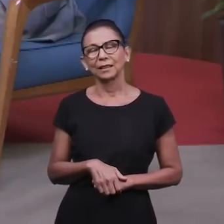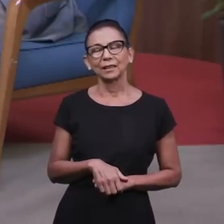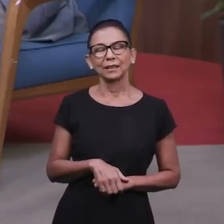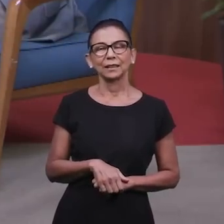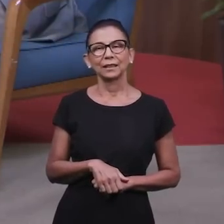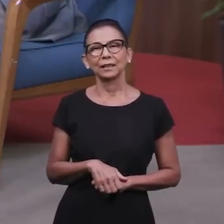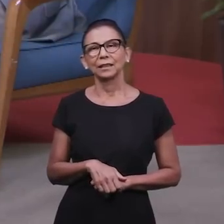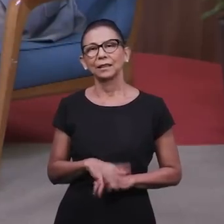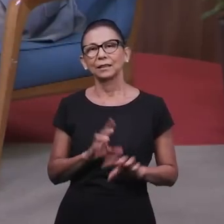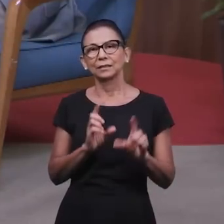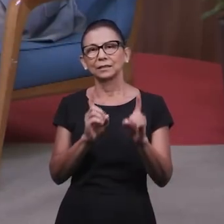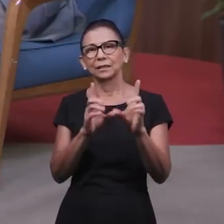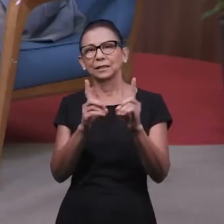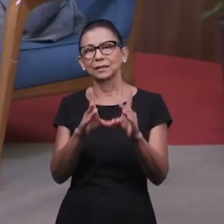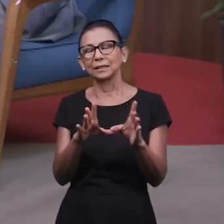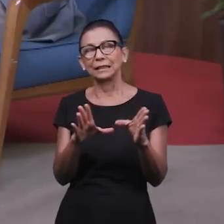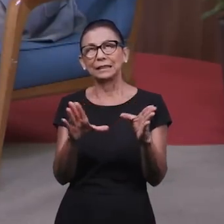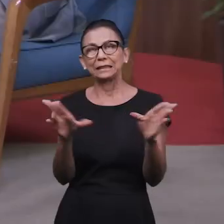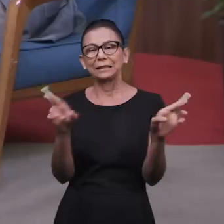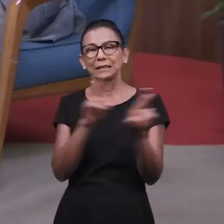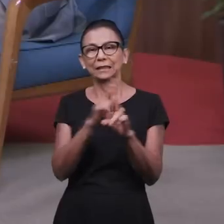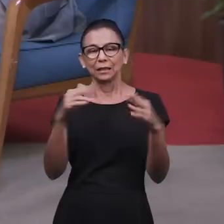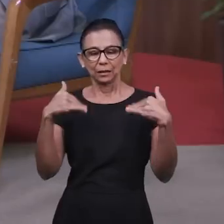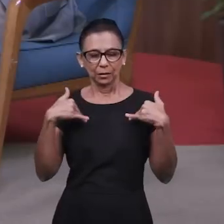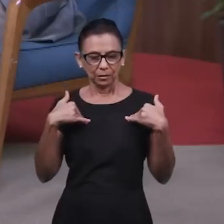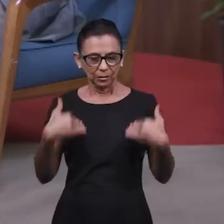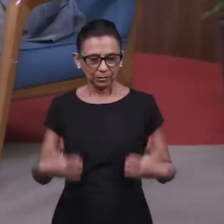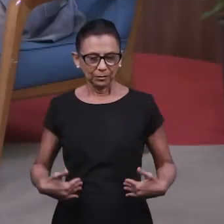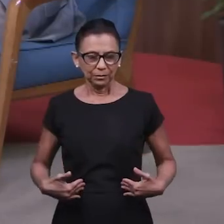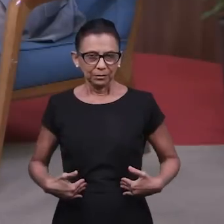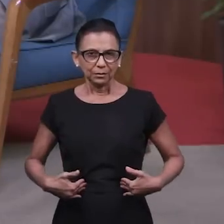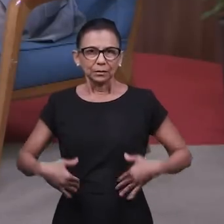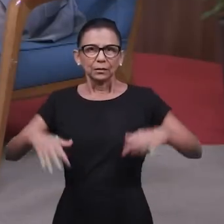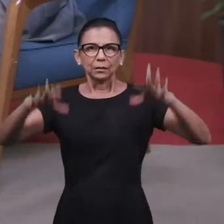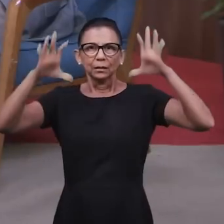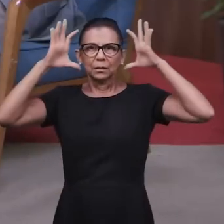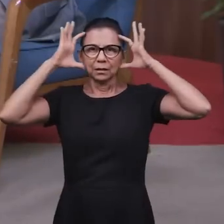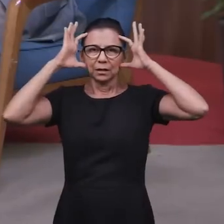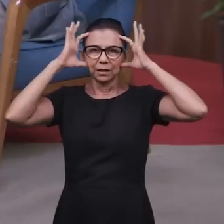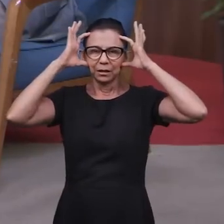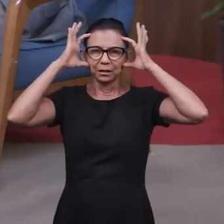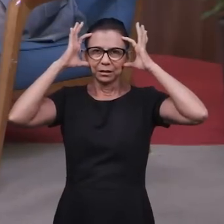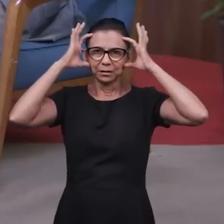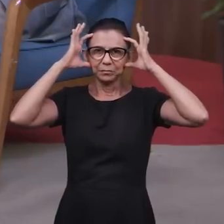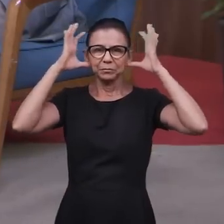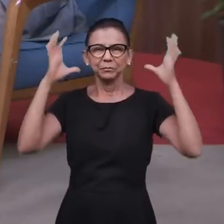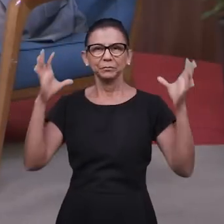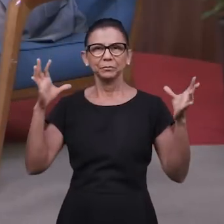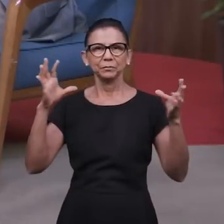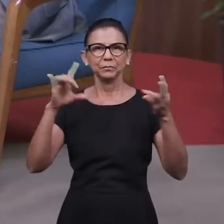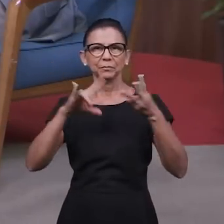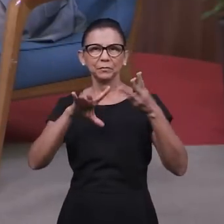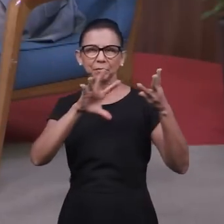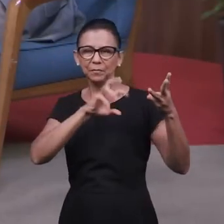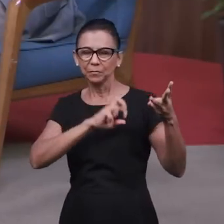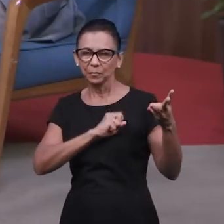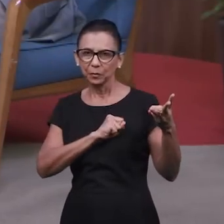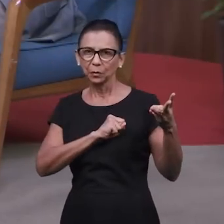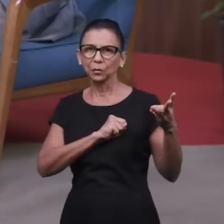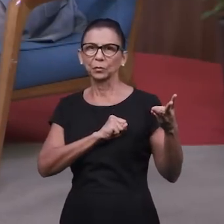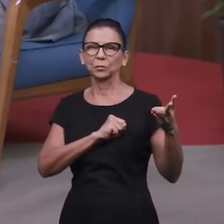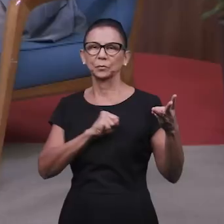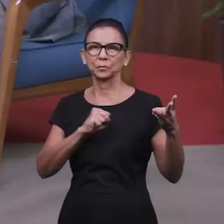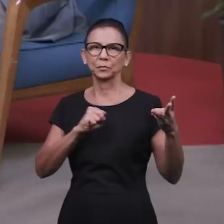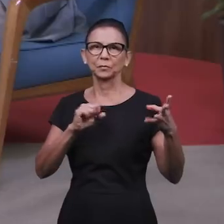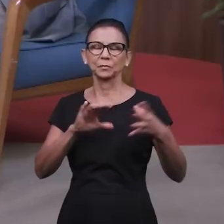essa doutrina sobre o corpo, né, sobre o cabeça, né, o amor, né,